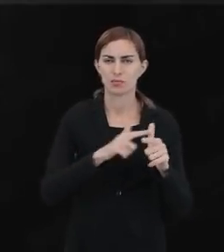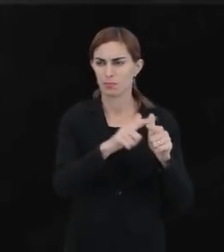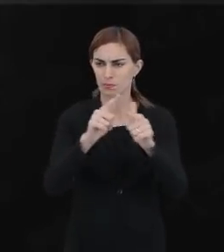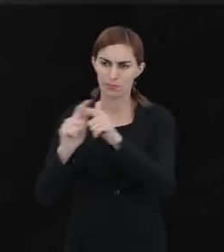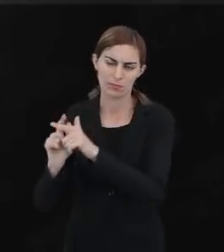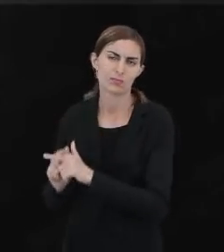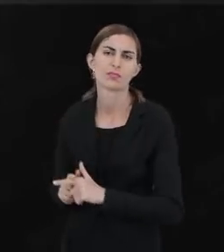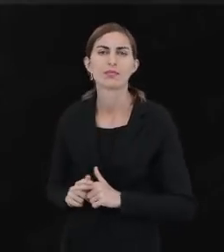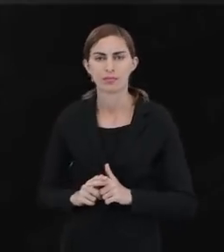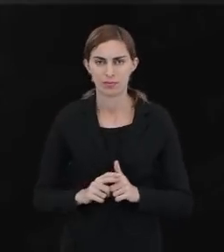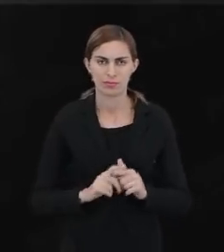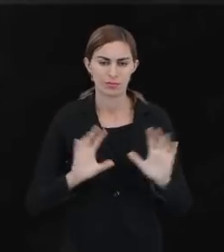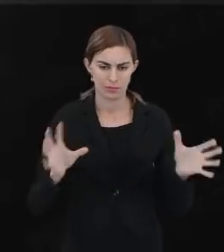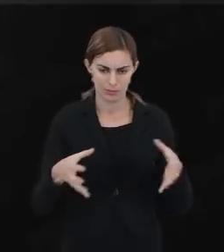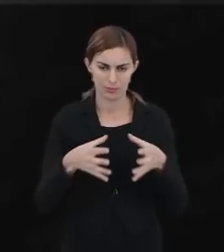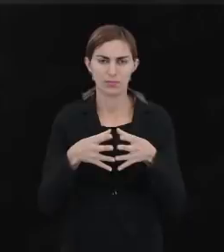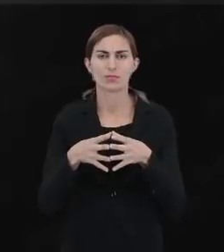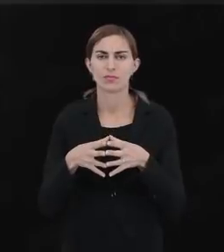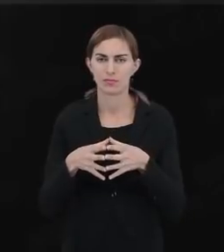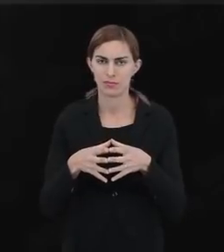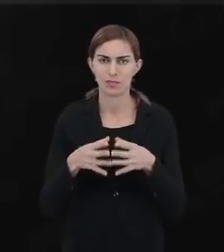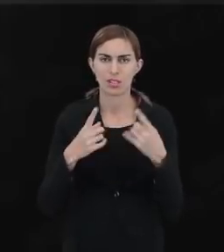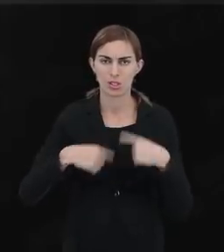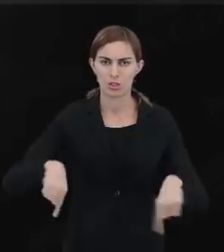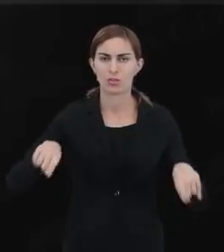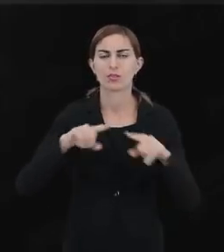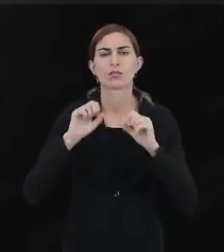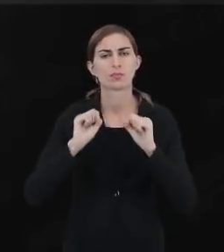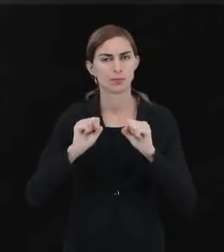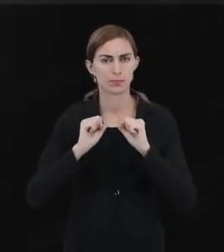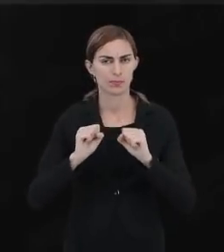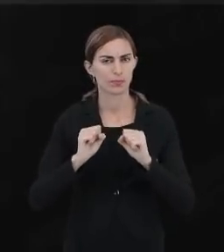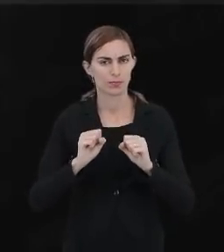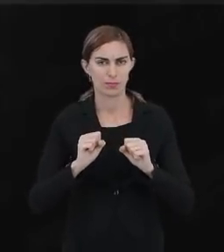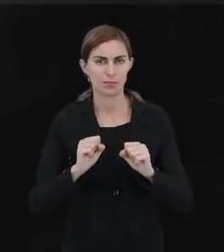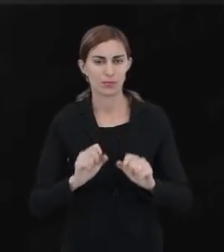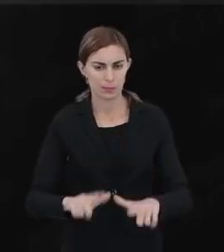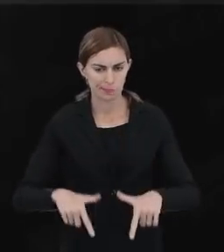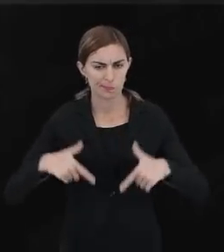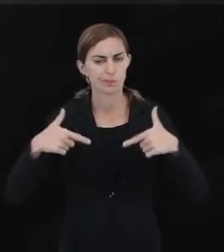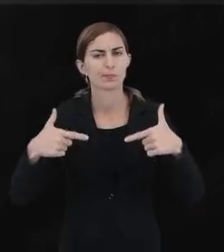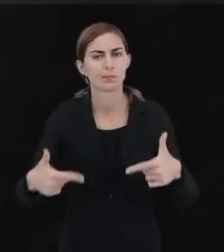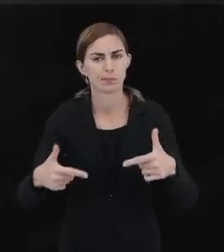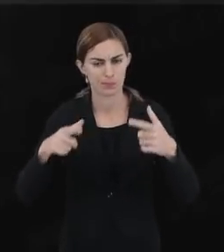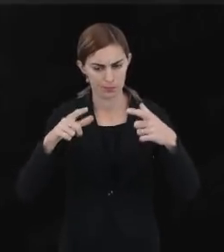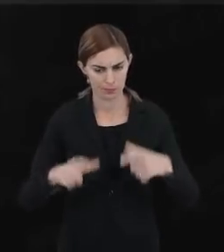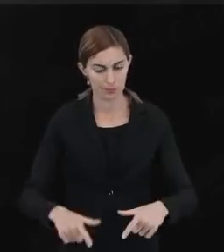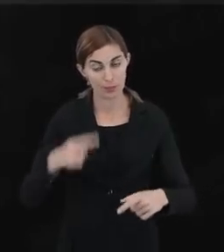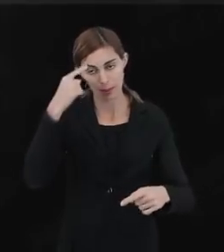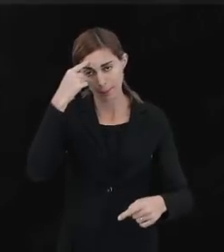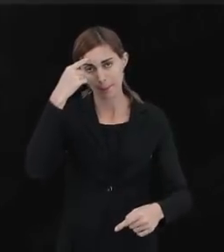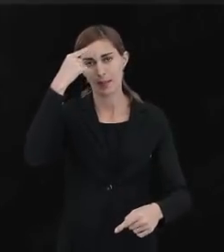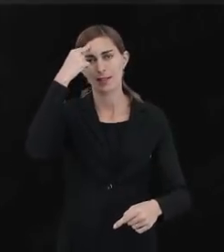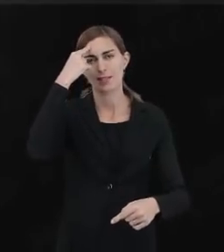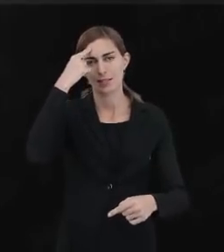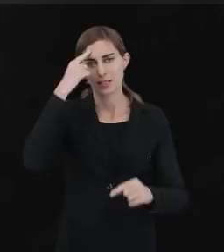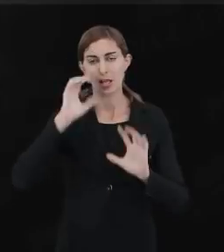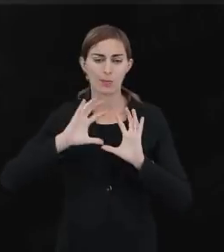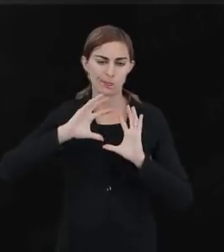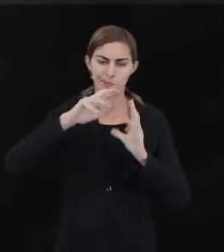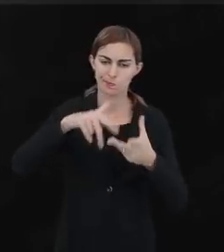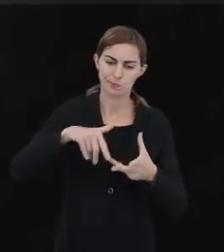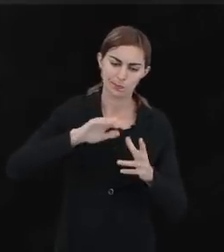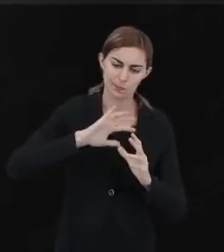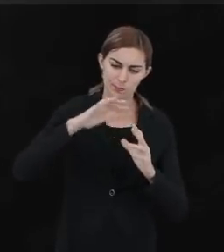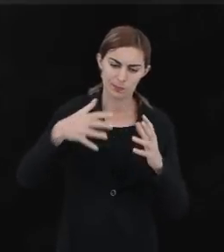nesse conjunto nós podemos agir localmente pensar globalmente